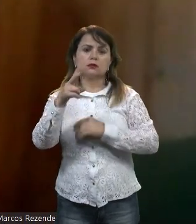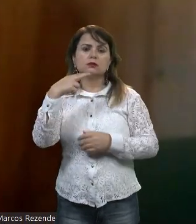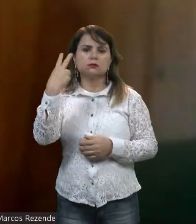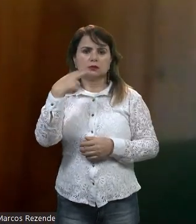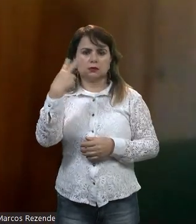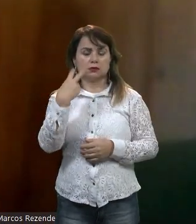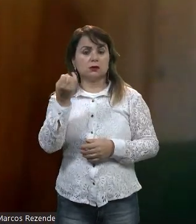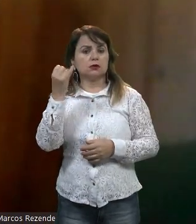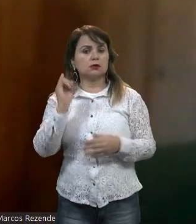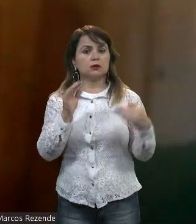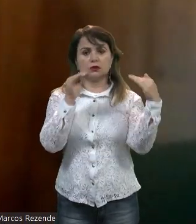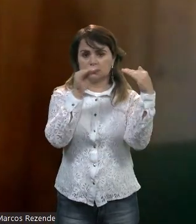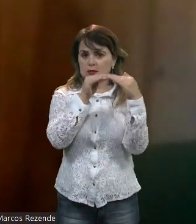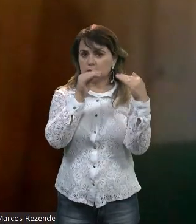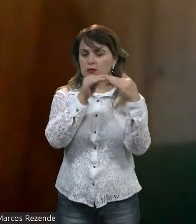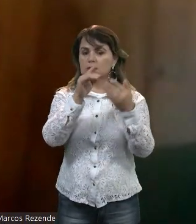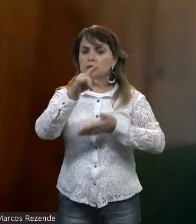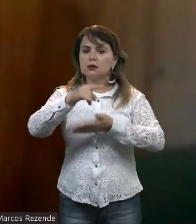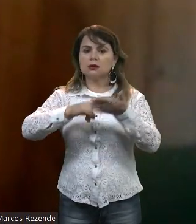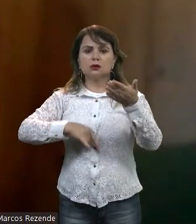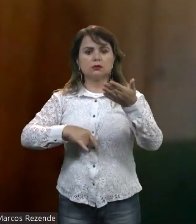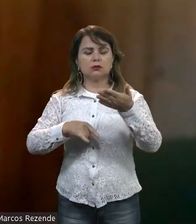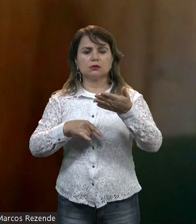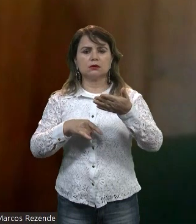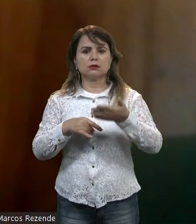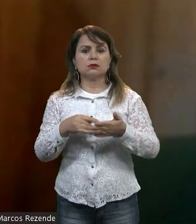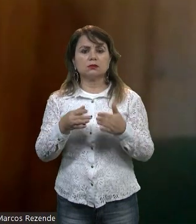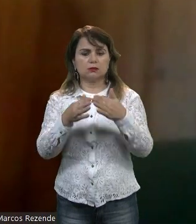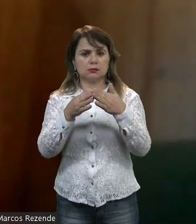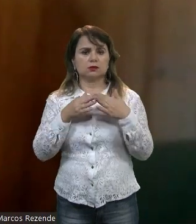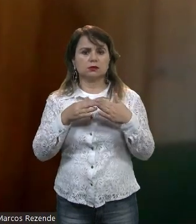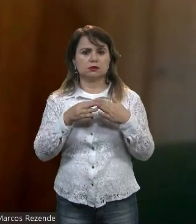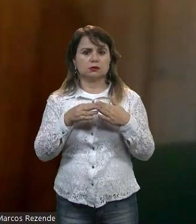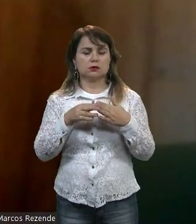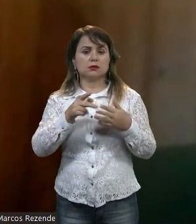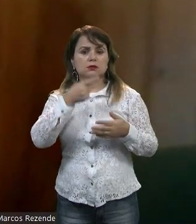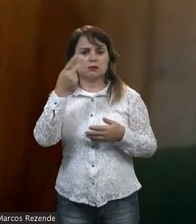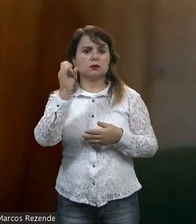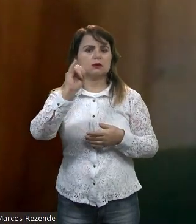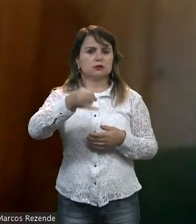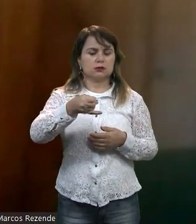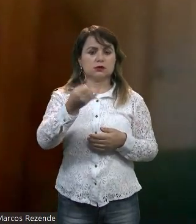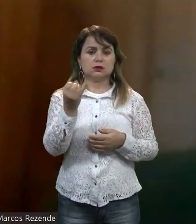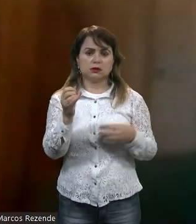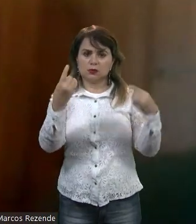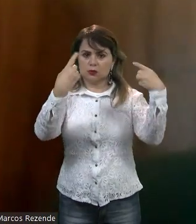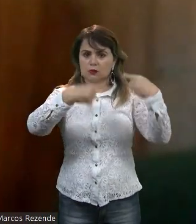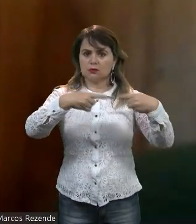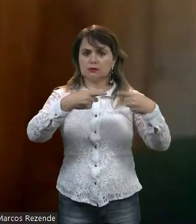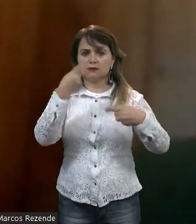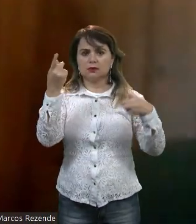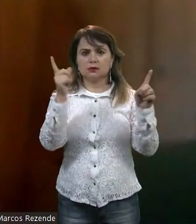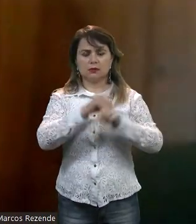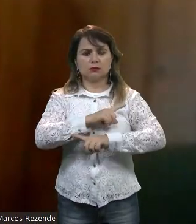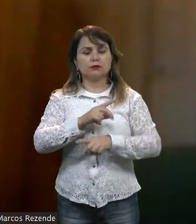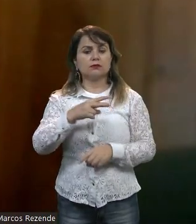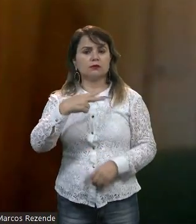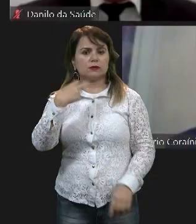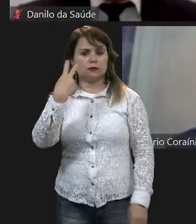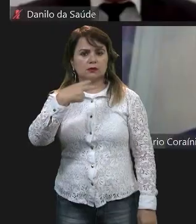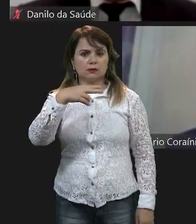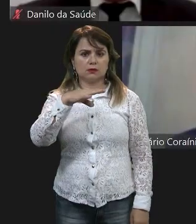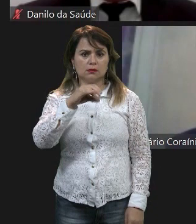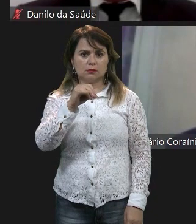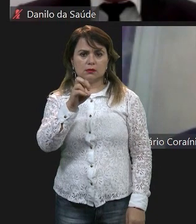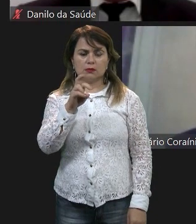forem favoráveis a esse requerimento verbal, votarão sim, aqueles contrários responderão não. Vereador Cícero